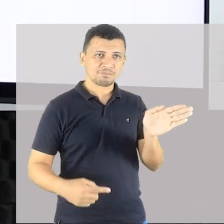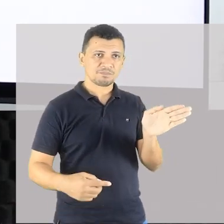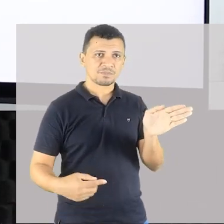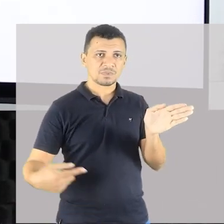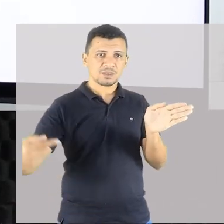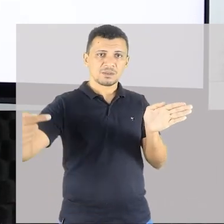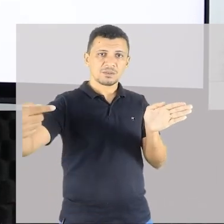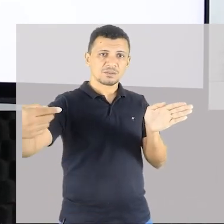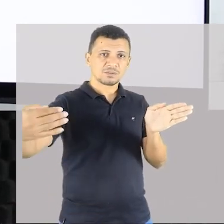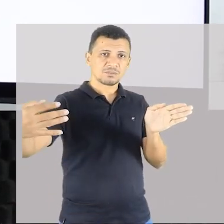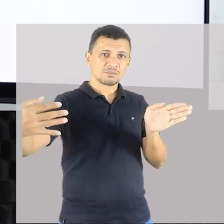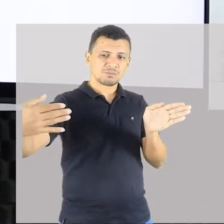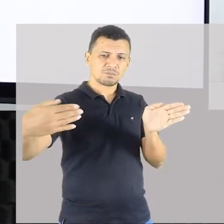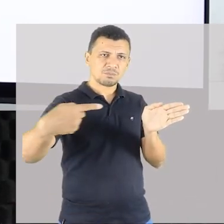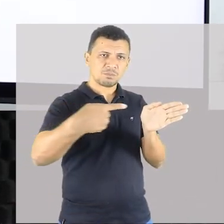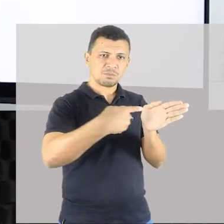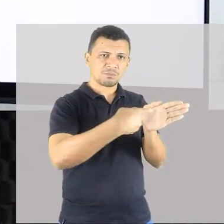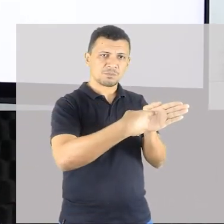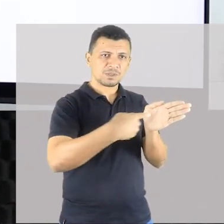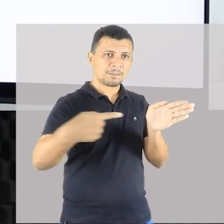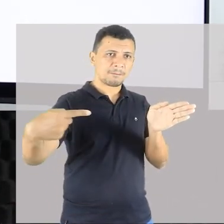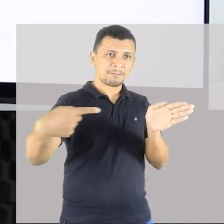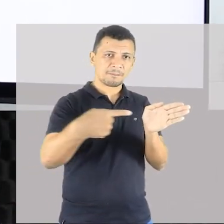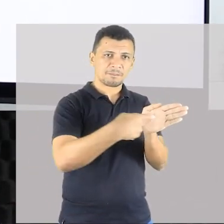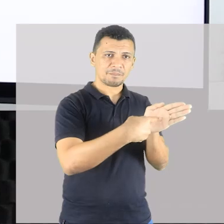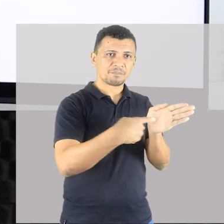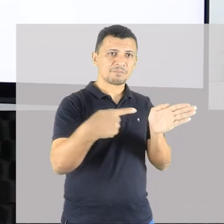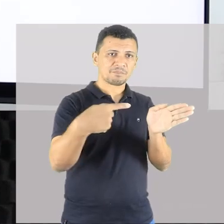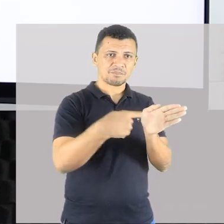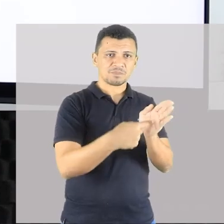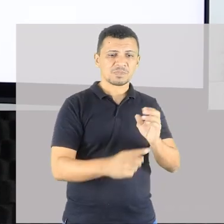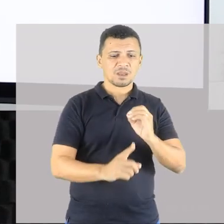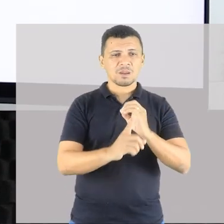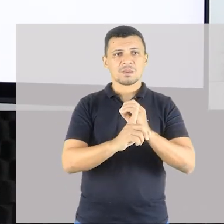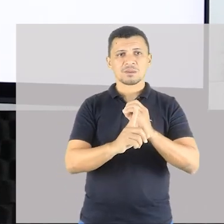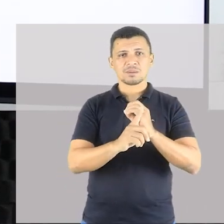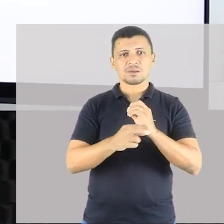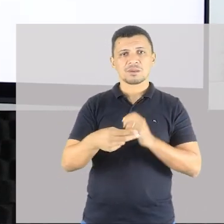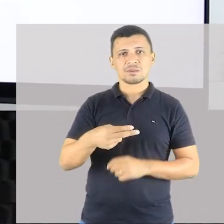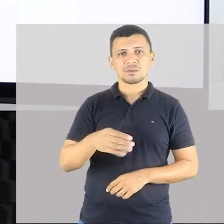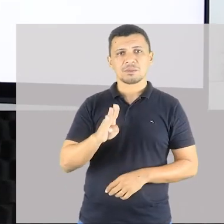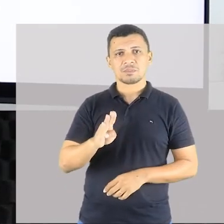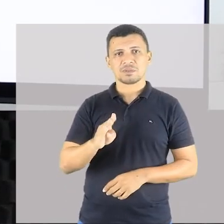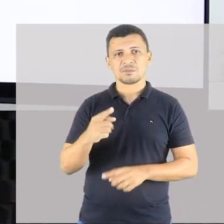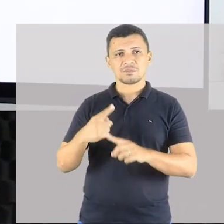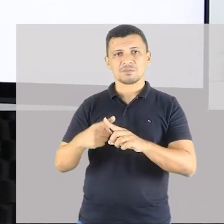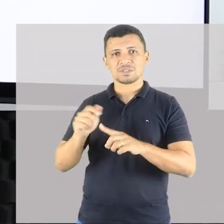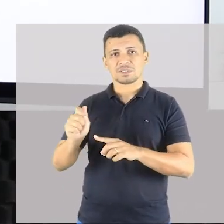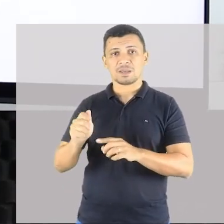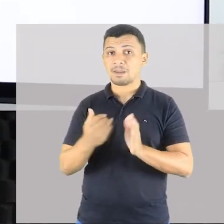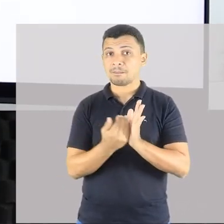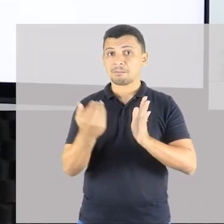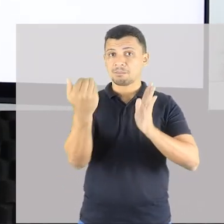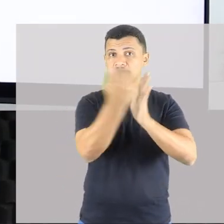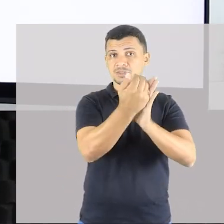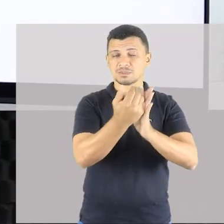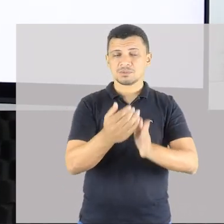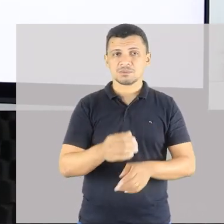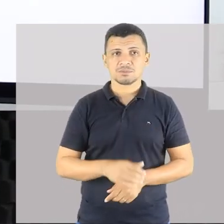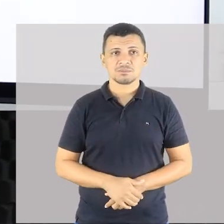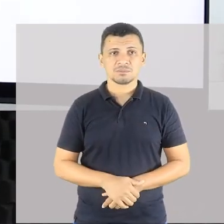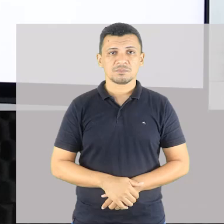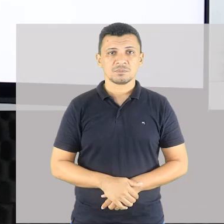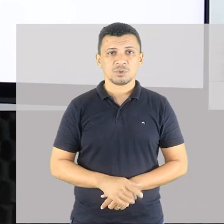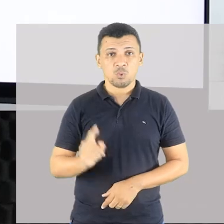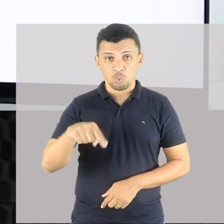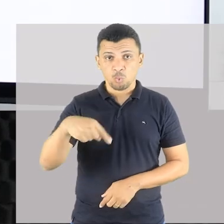são perpendiculares à espira, é esse caso, o fluxo eletromagnético é máximo. Vamos para